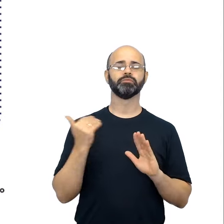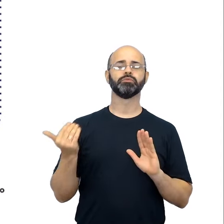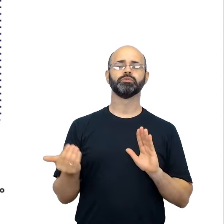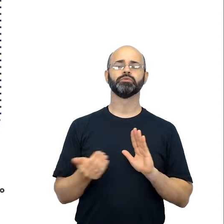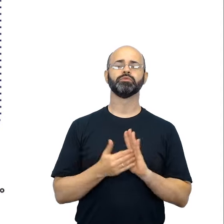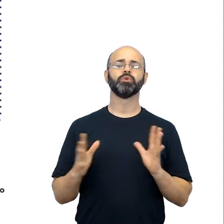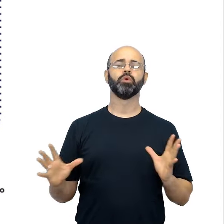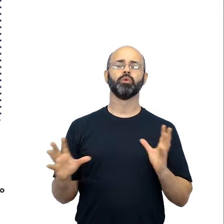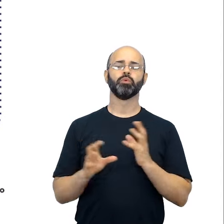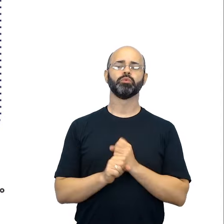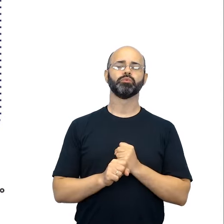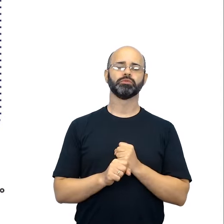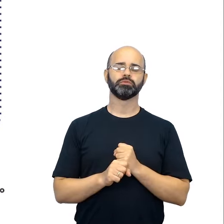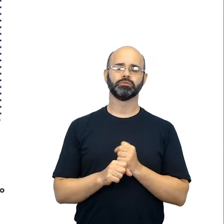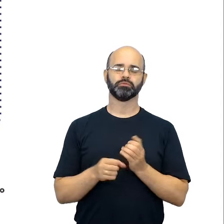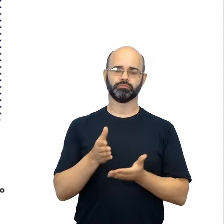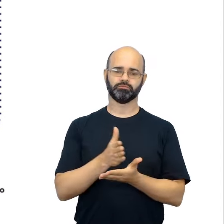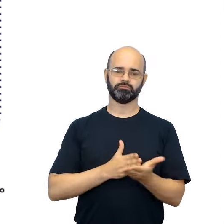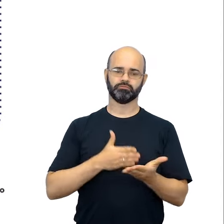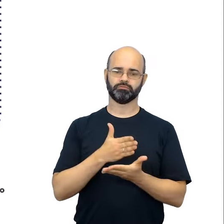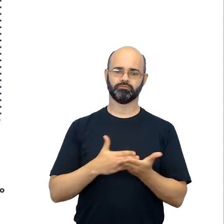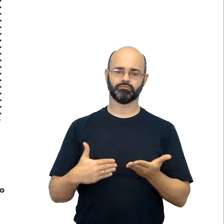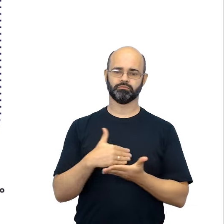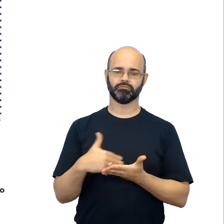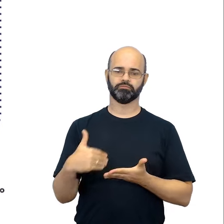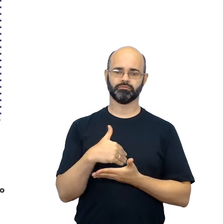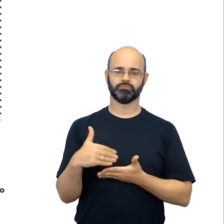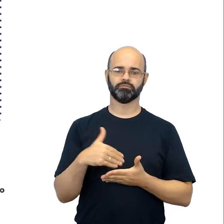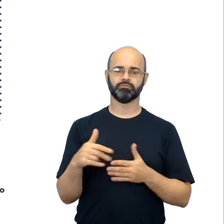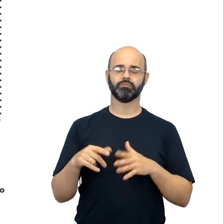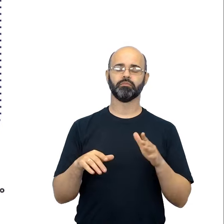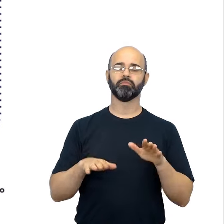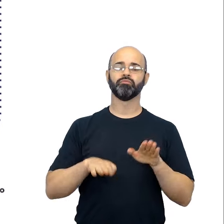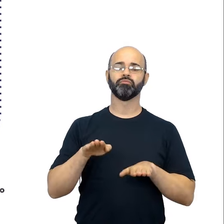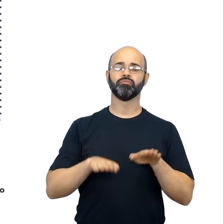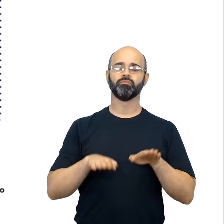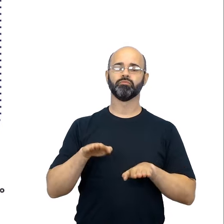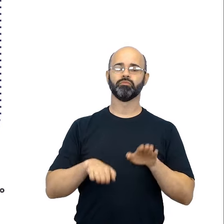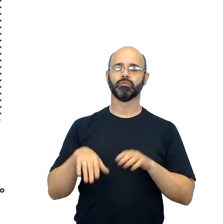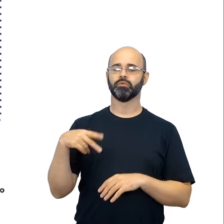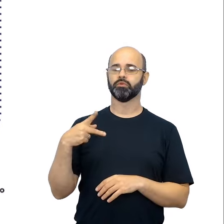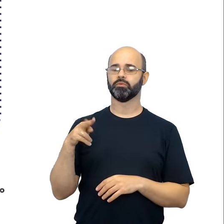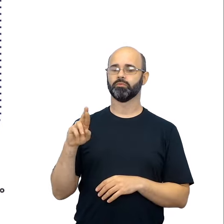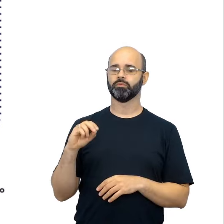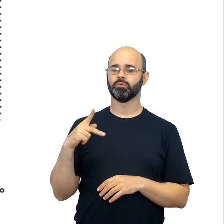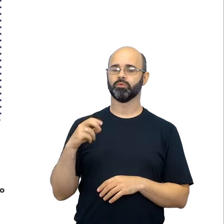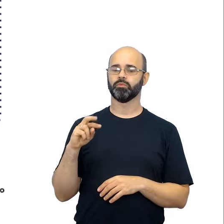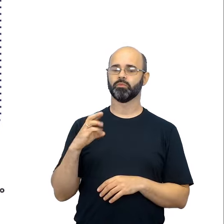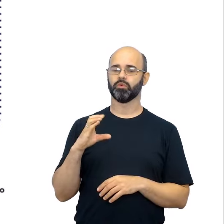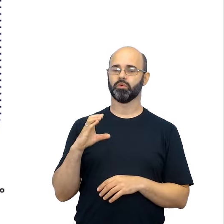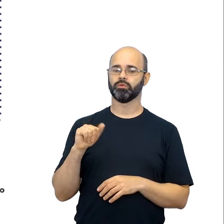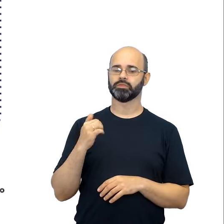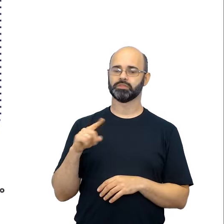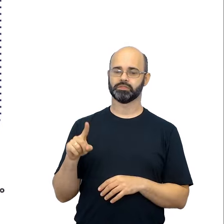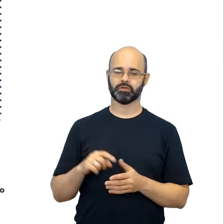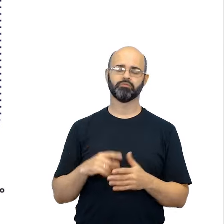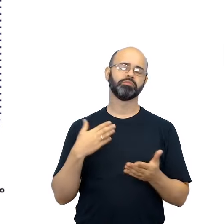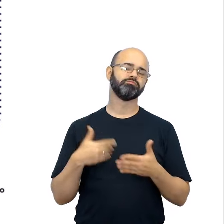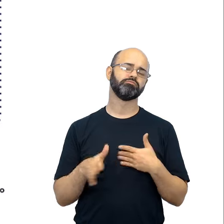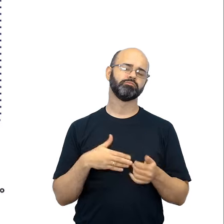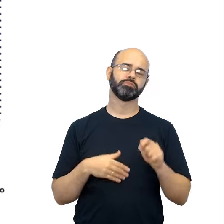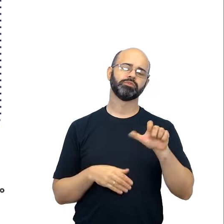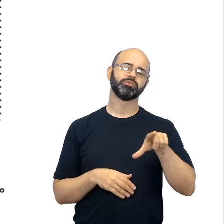total e as partes representariam aí as proporcionalidades, certo? Então, independente do modelo que se escolha, né,